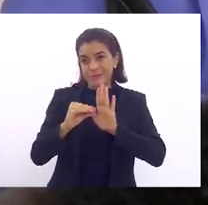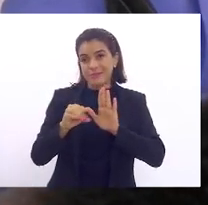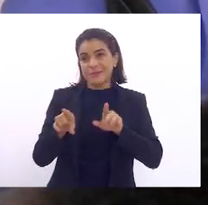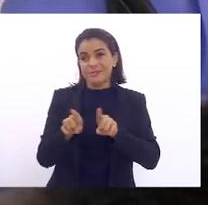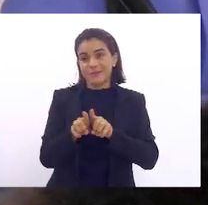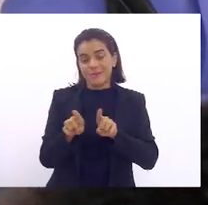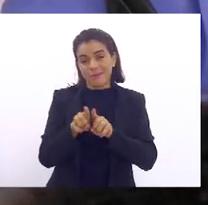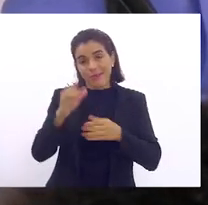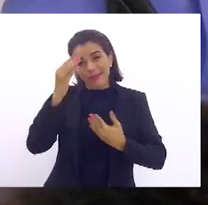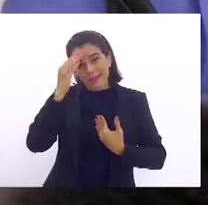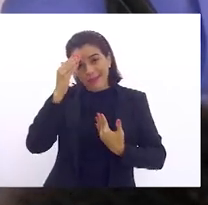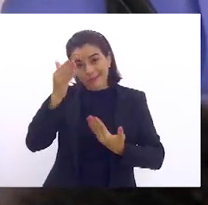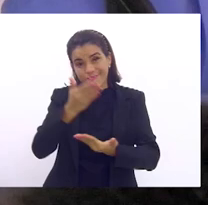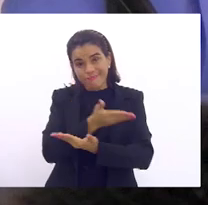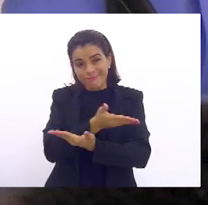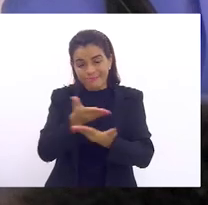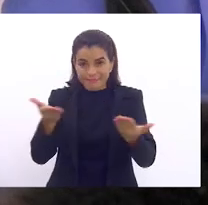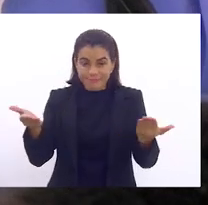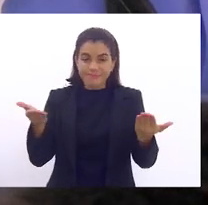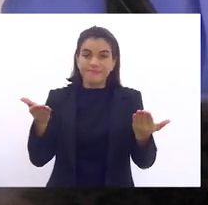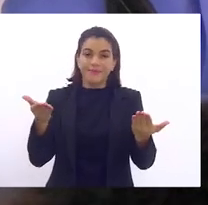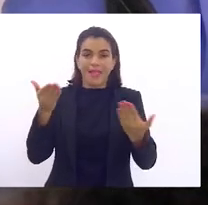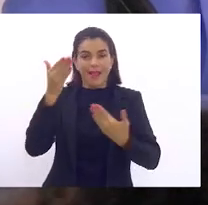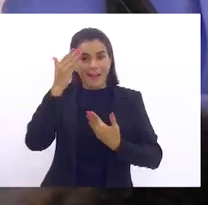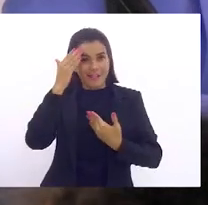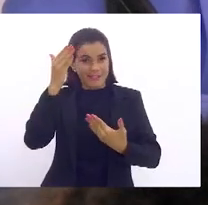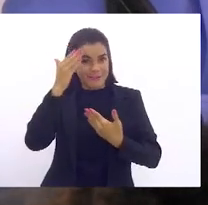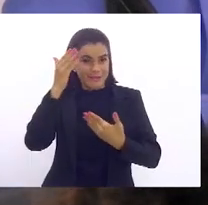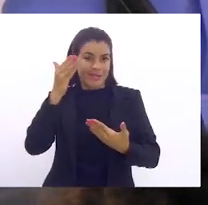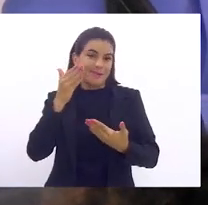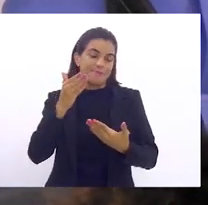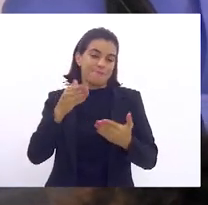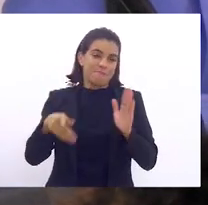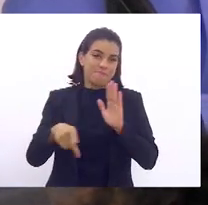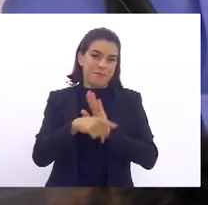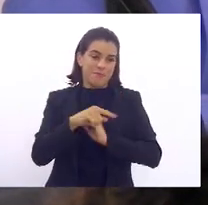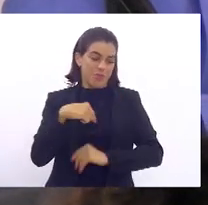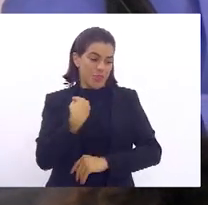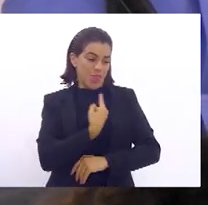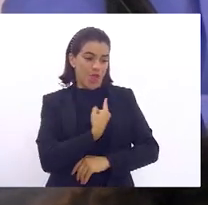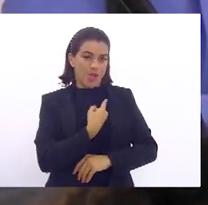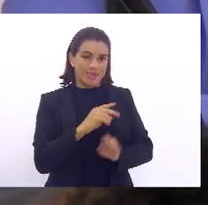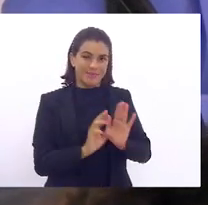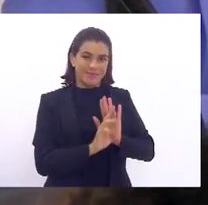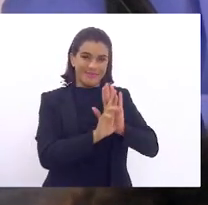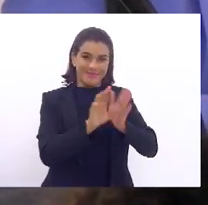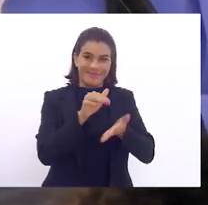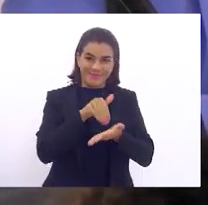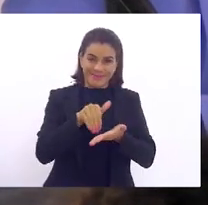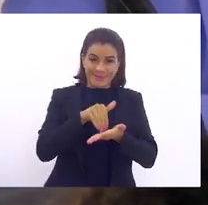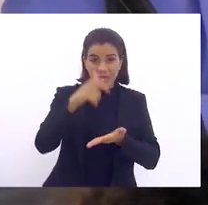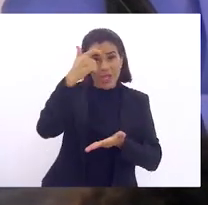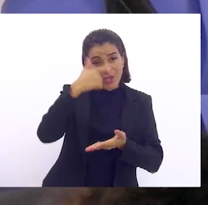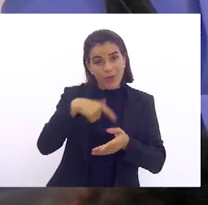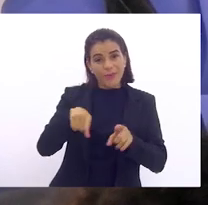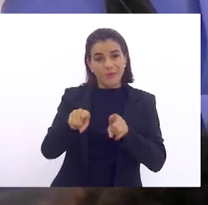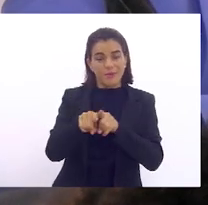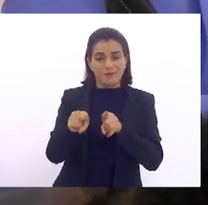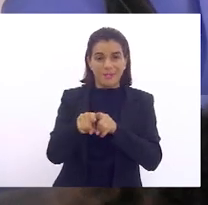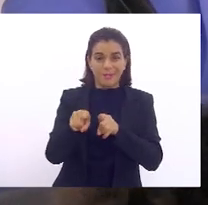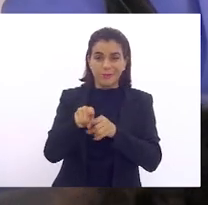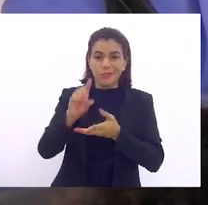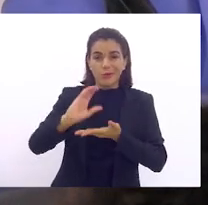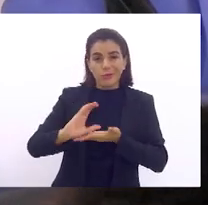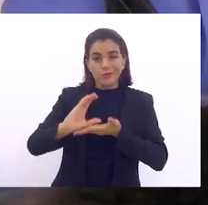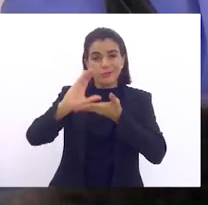o nosso agradecimento né o agradecimento eh da nossa secretaria mas também do nosso conselho né Eu também sou conselheira eh do Conselho